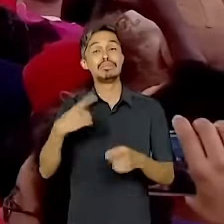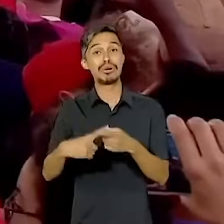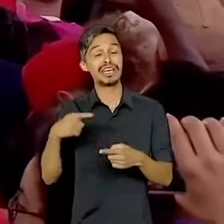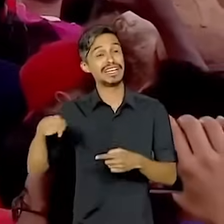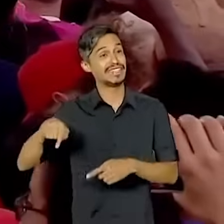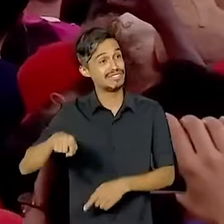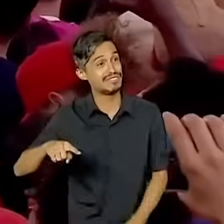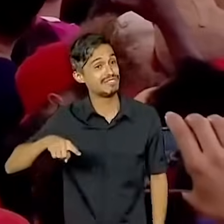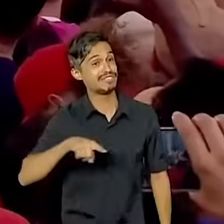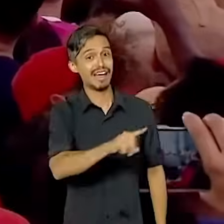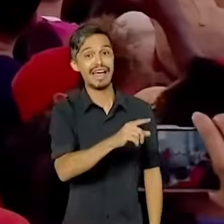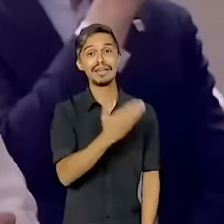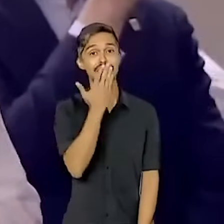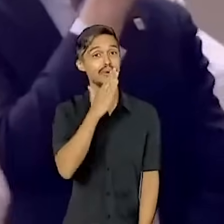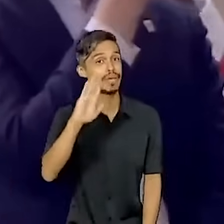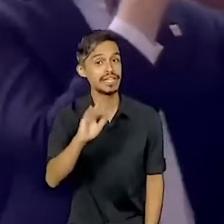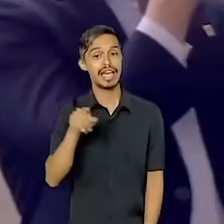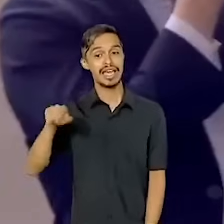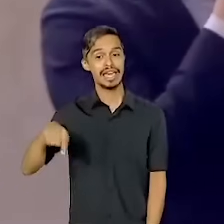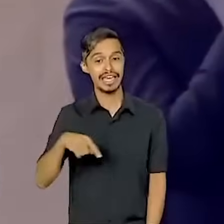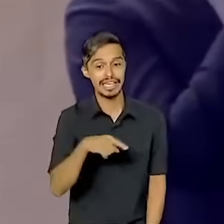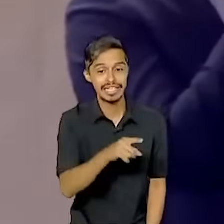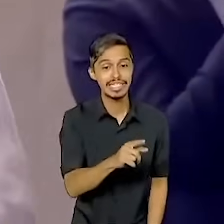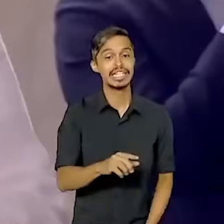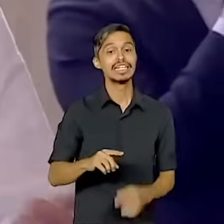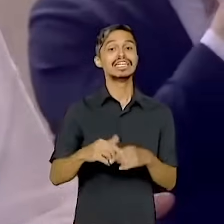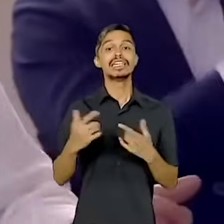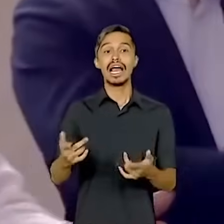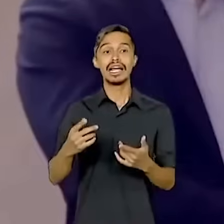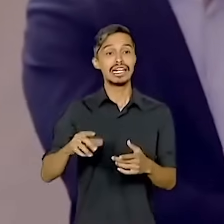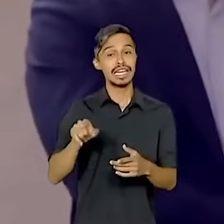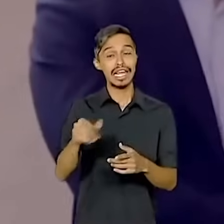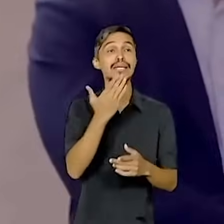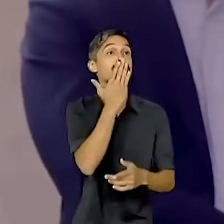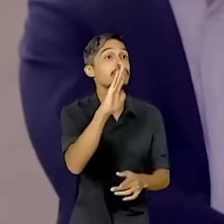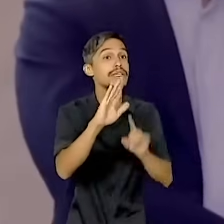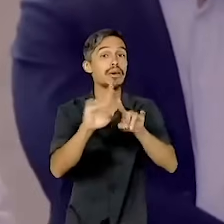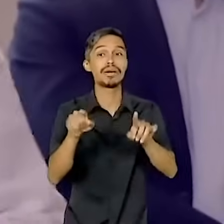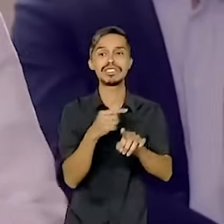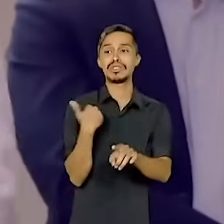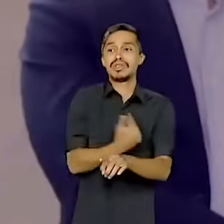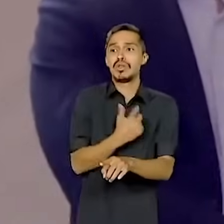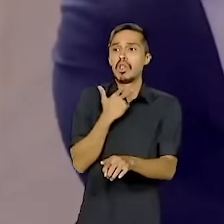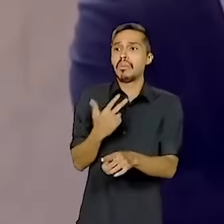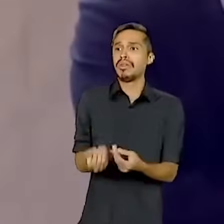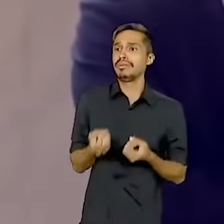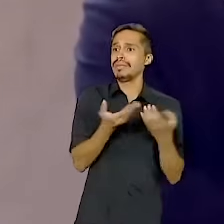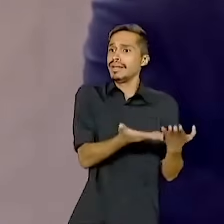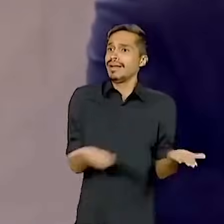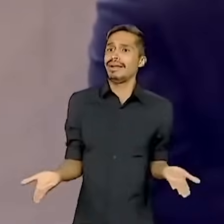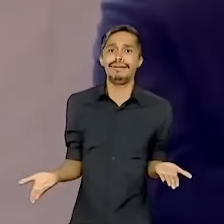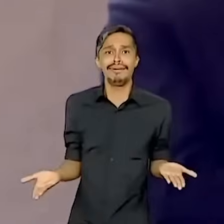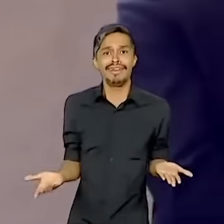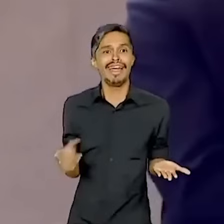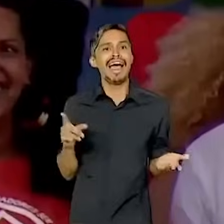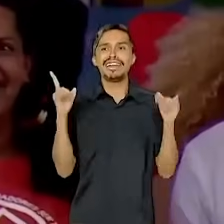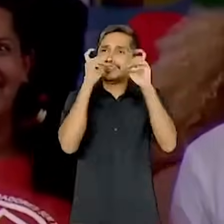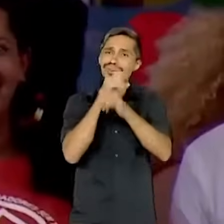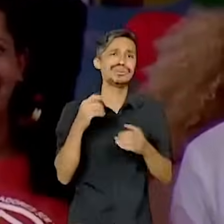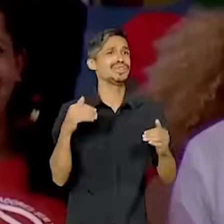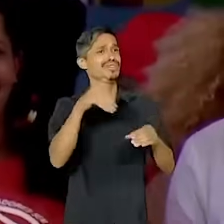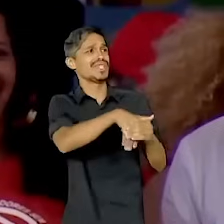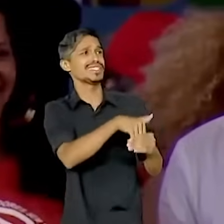ele fica prometendo coisa, depois a gente não pode entregar a coisa que ele promete, e aí as pessoas querem dificultar a